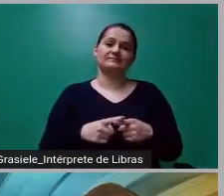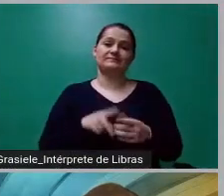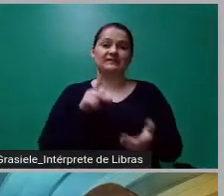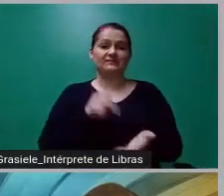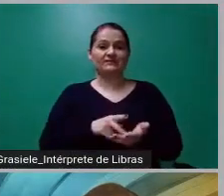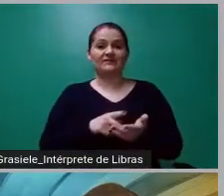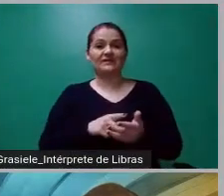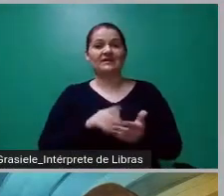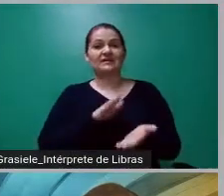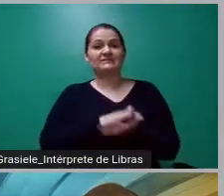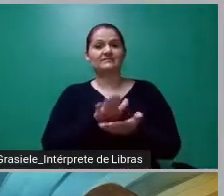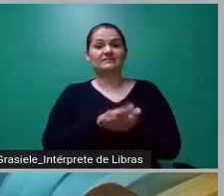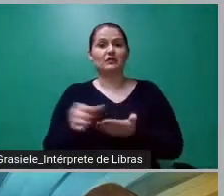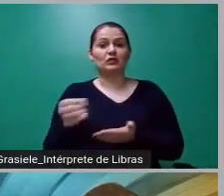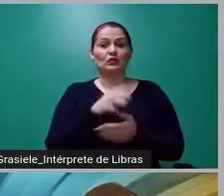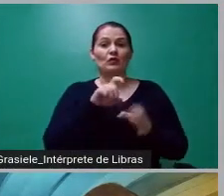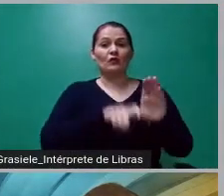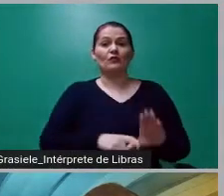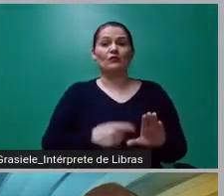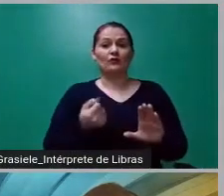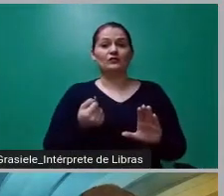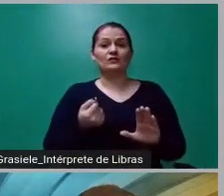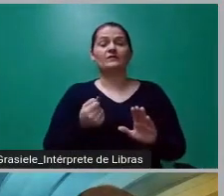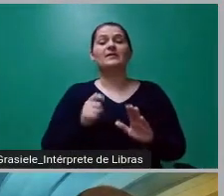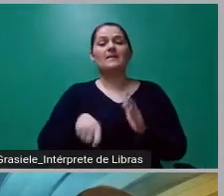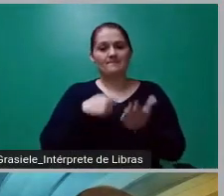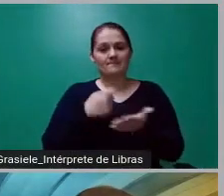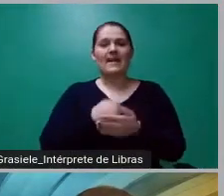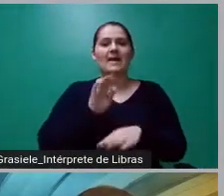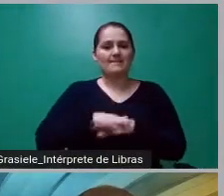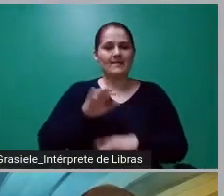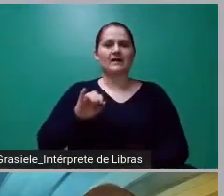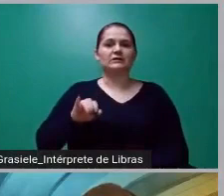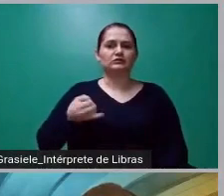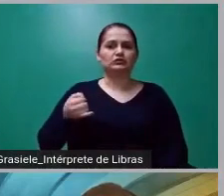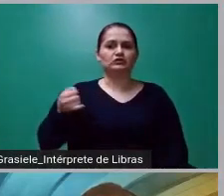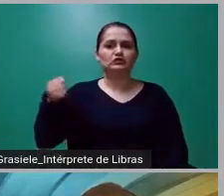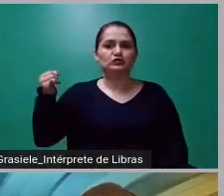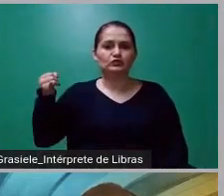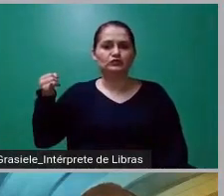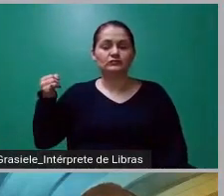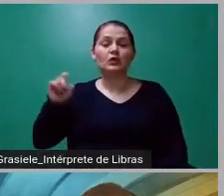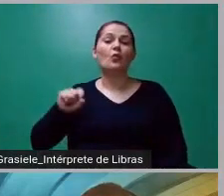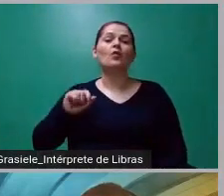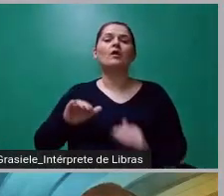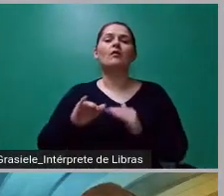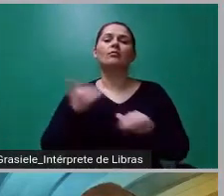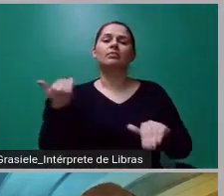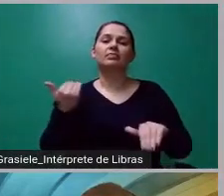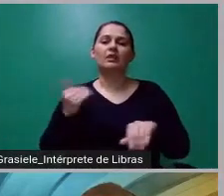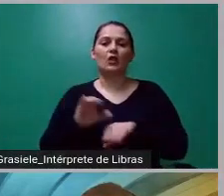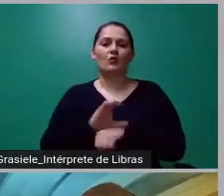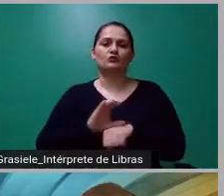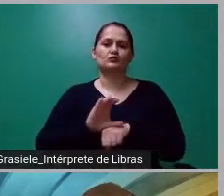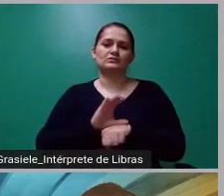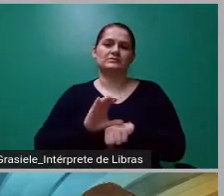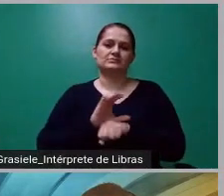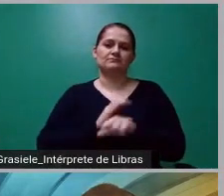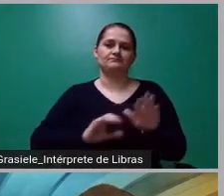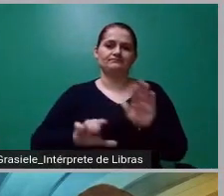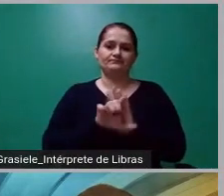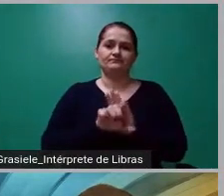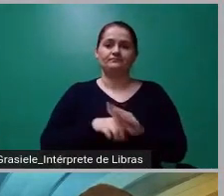emissão de novos títulos para pagar juros, o que é inconstitucional. São juros